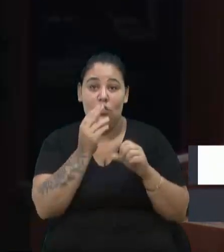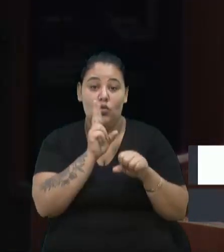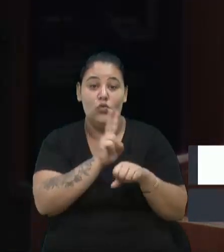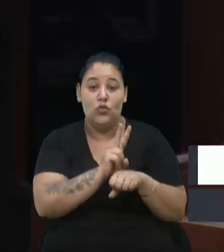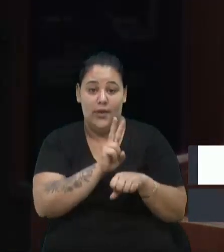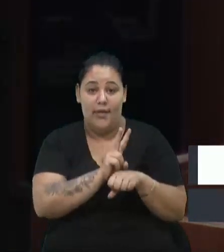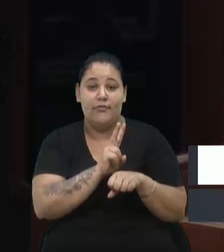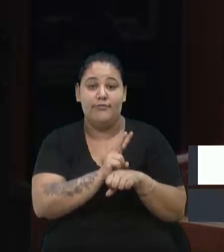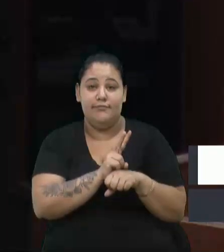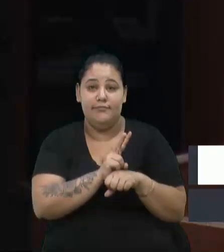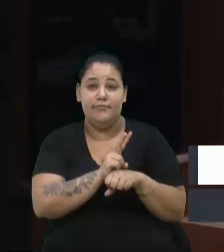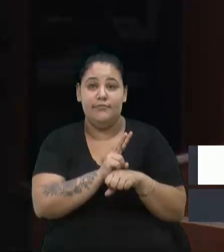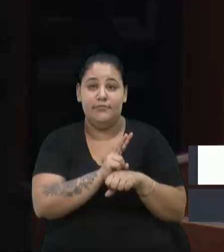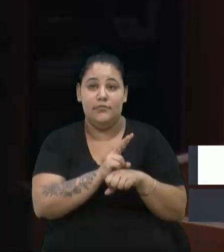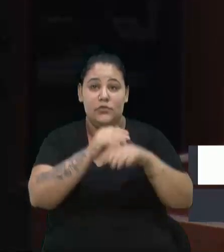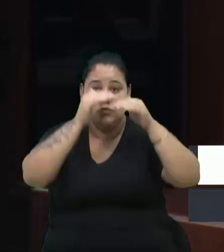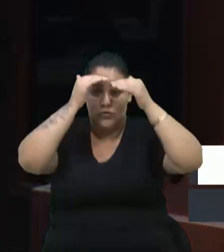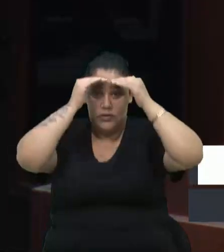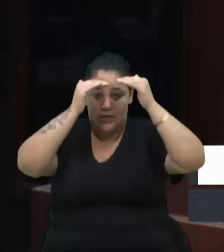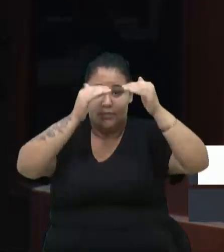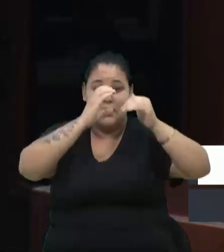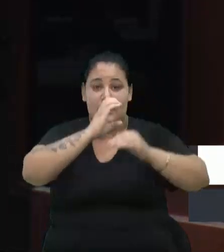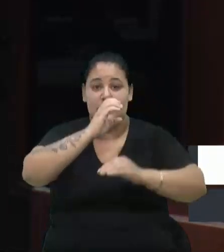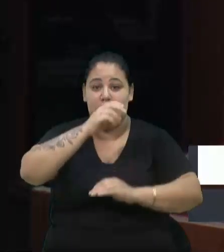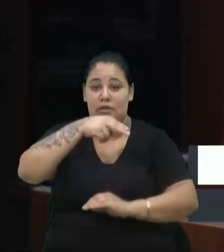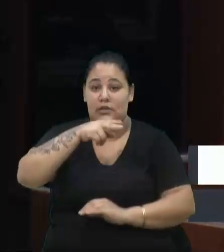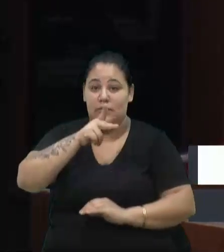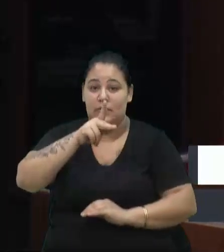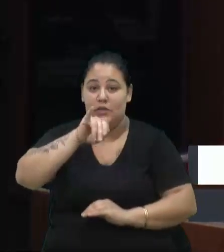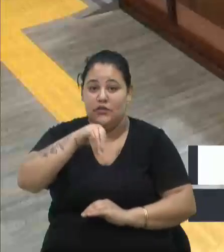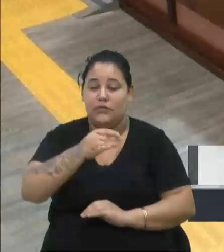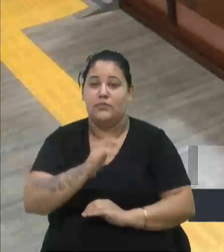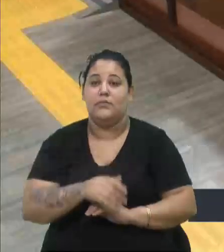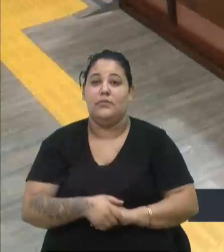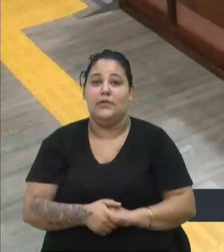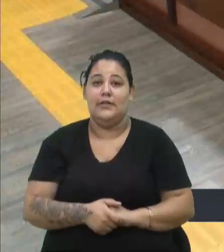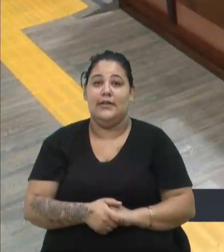no sentido de respeitar o CNPJ. Muito obrigado, senhor presidente. Obrigado.